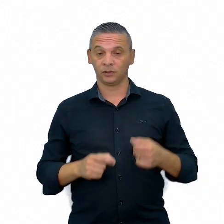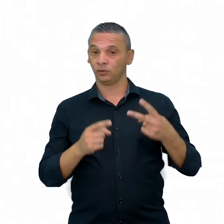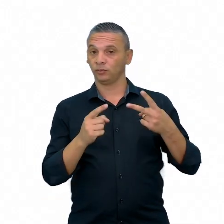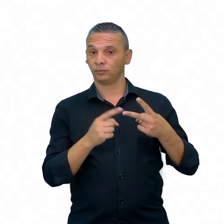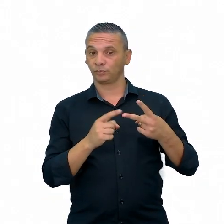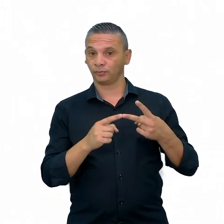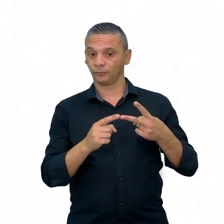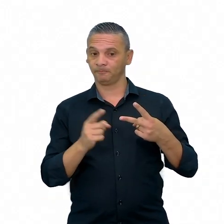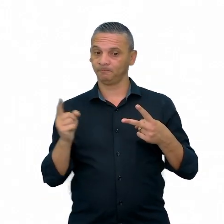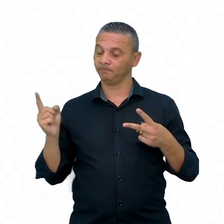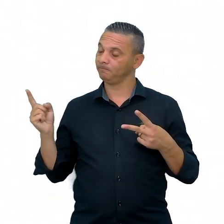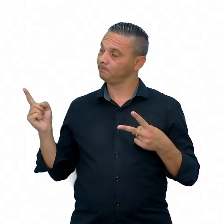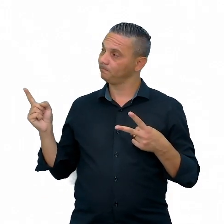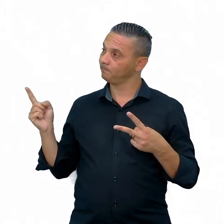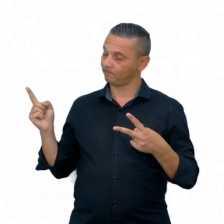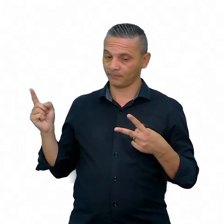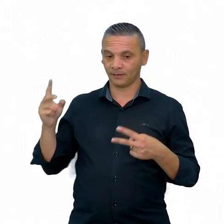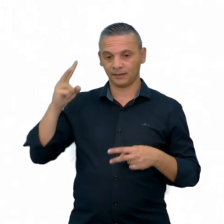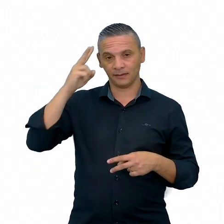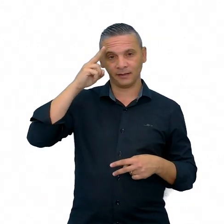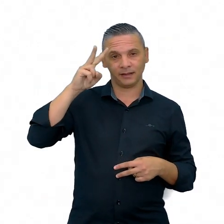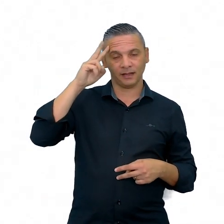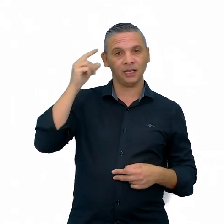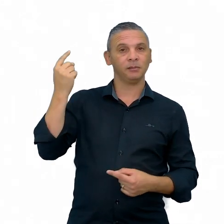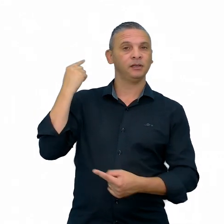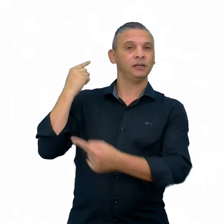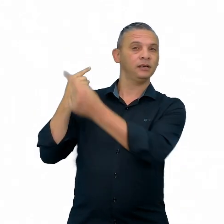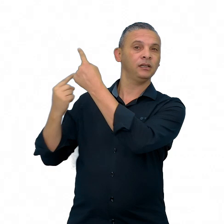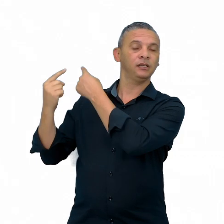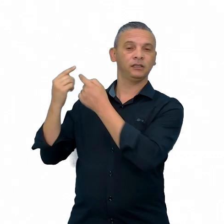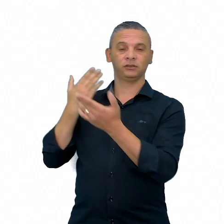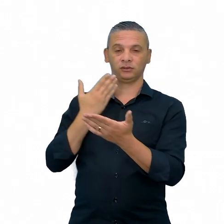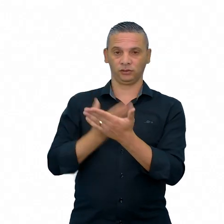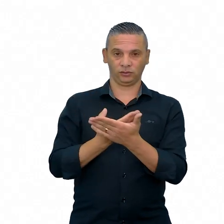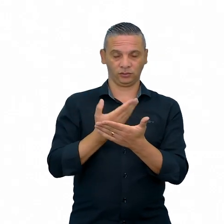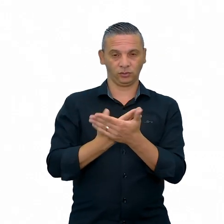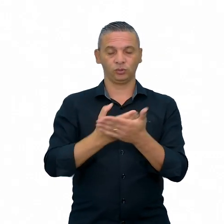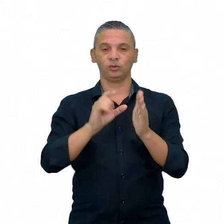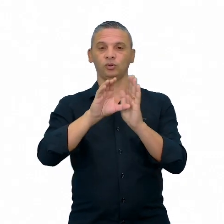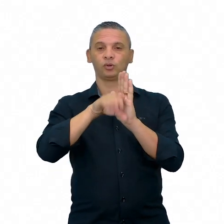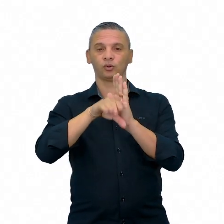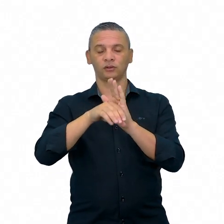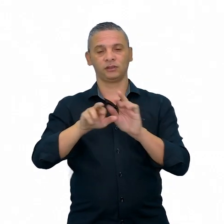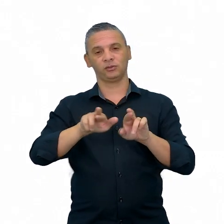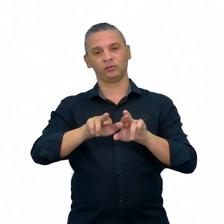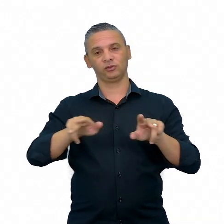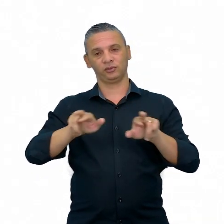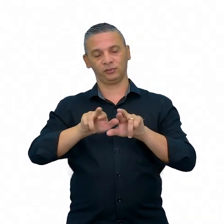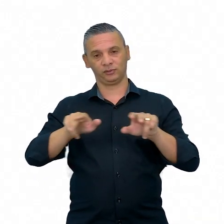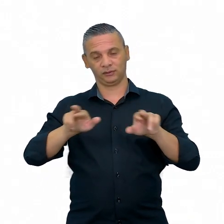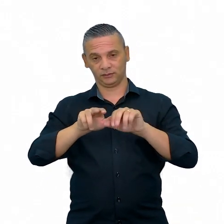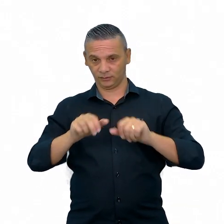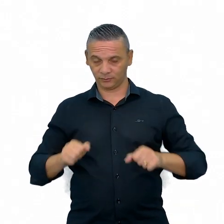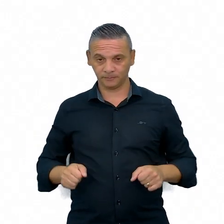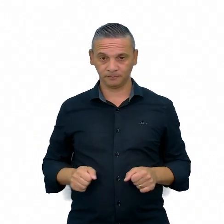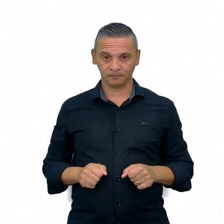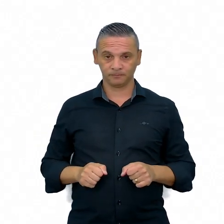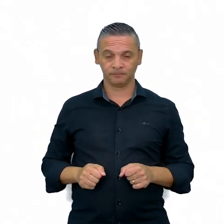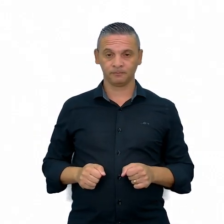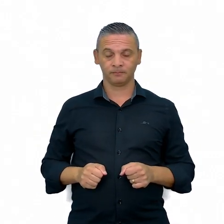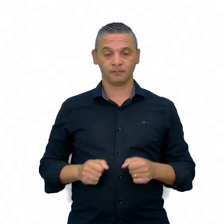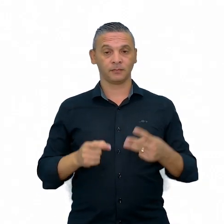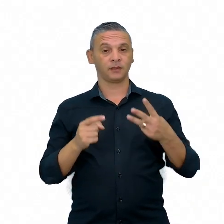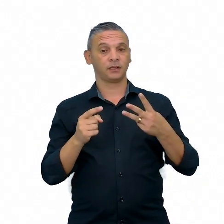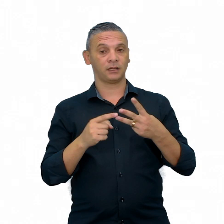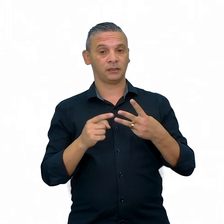segundo momento, é a retomada das ideias principais e dos conceitos que são estudados nessa formação de etapa.